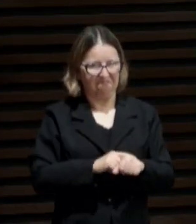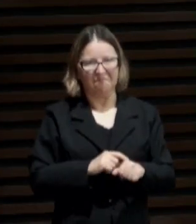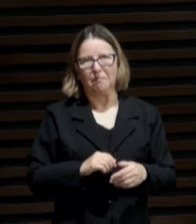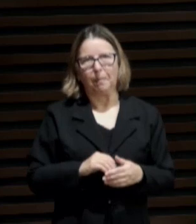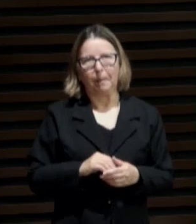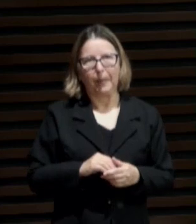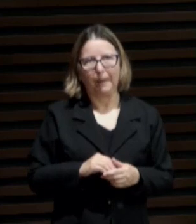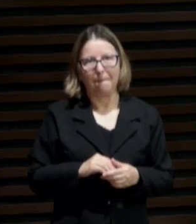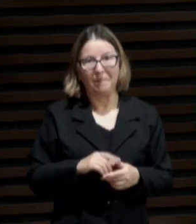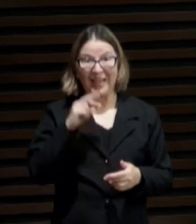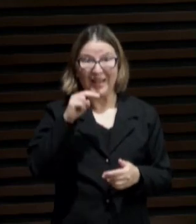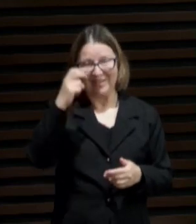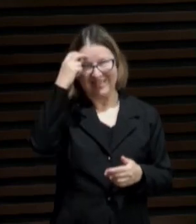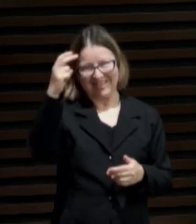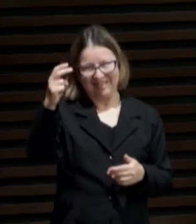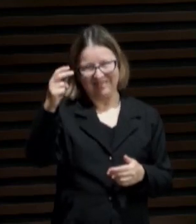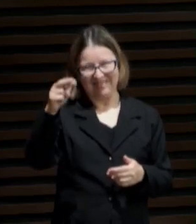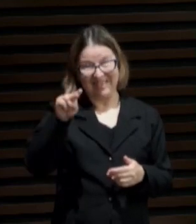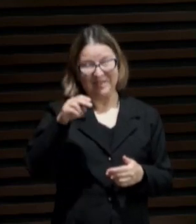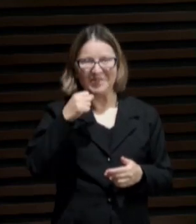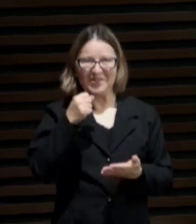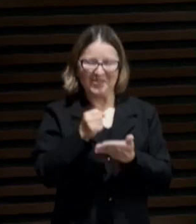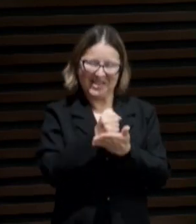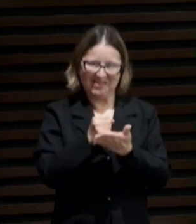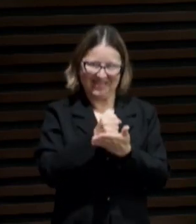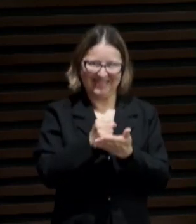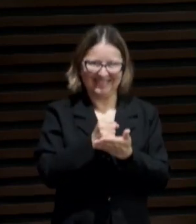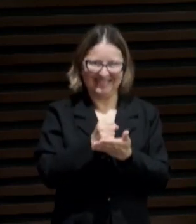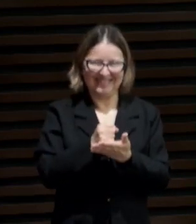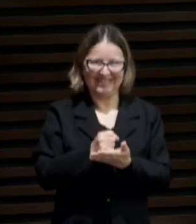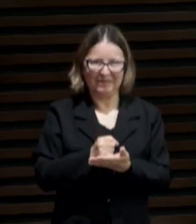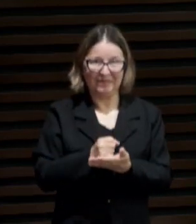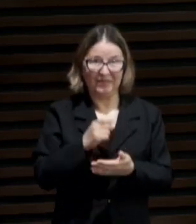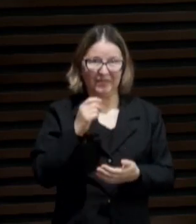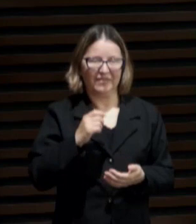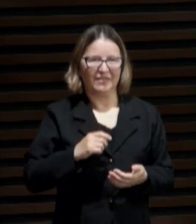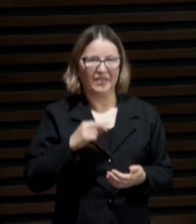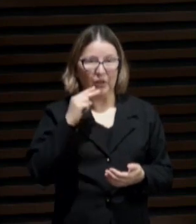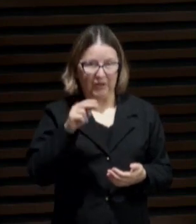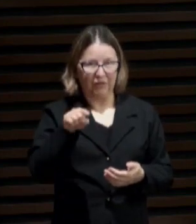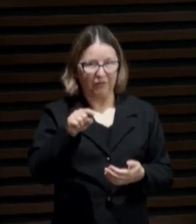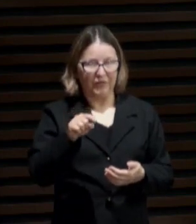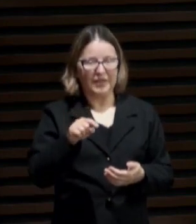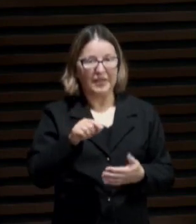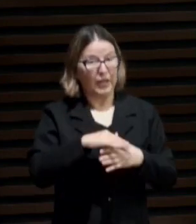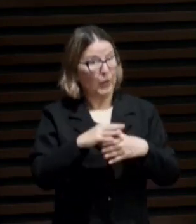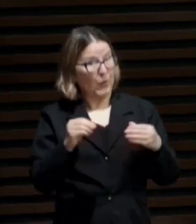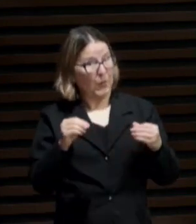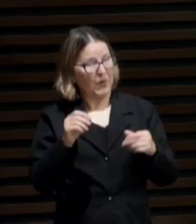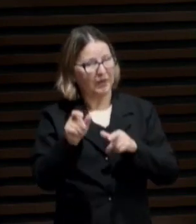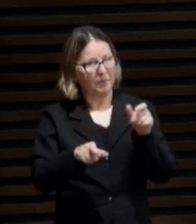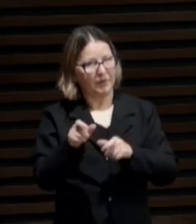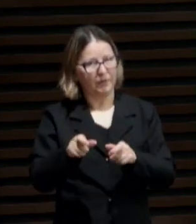A língua dos sábios é medicina. Com a língua você cura as pessoas. E com a